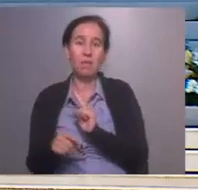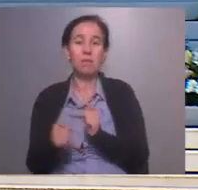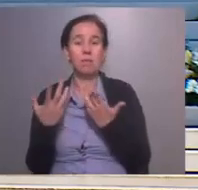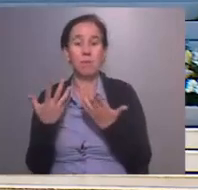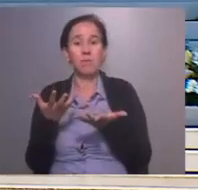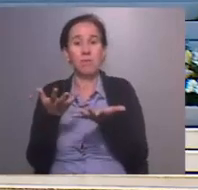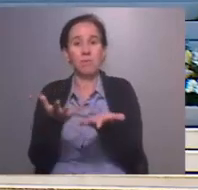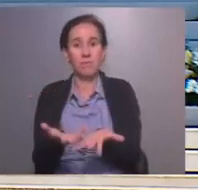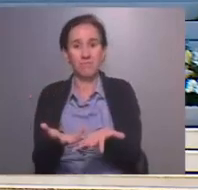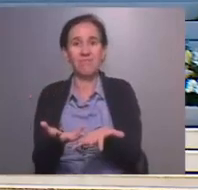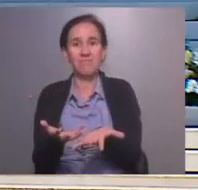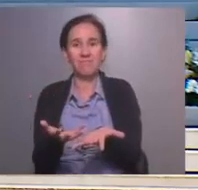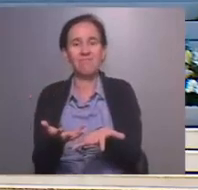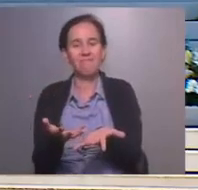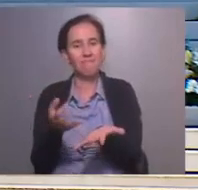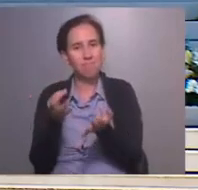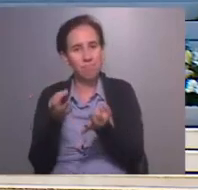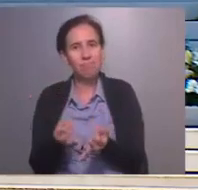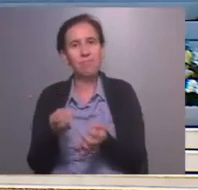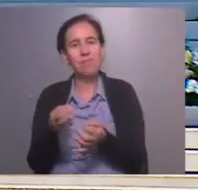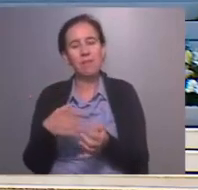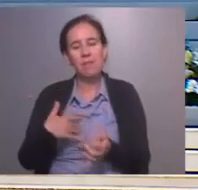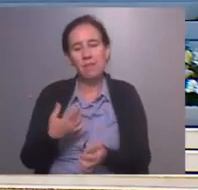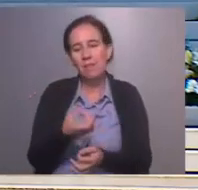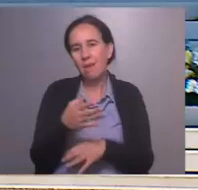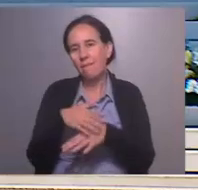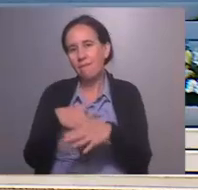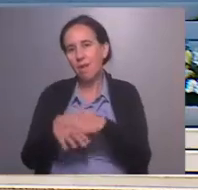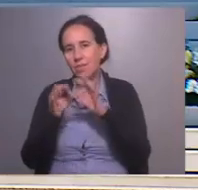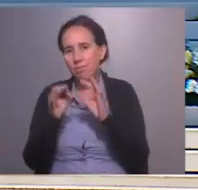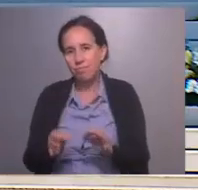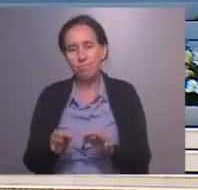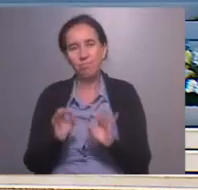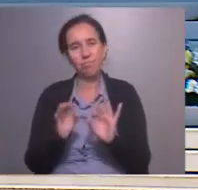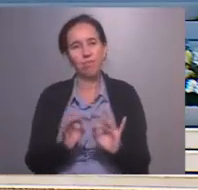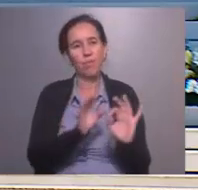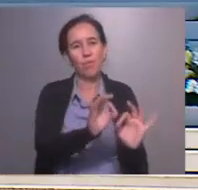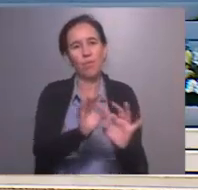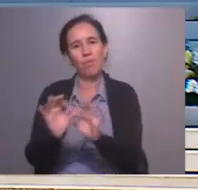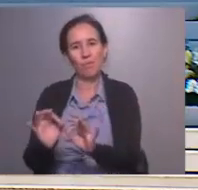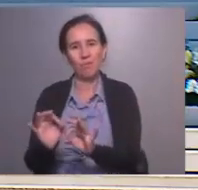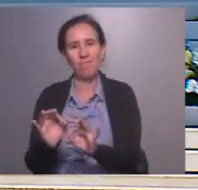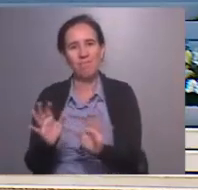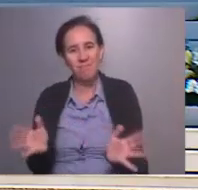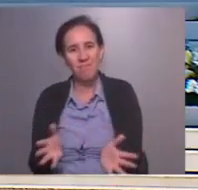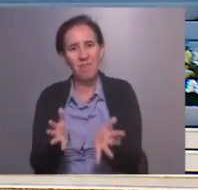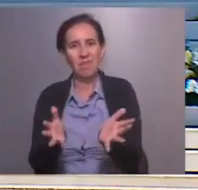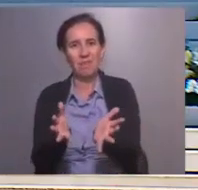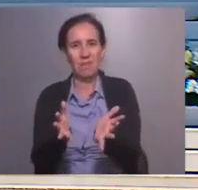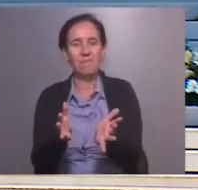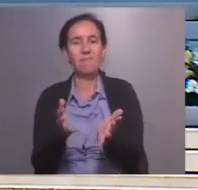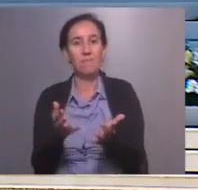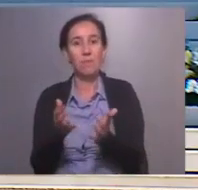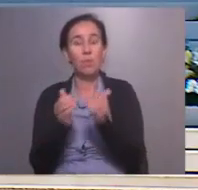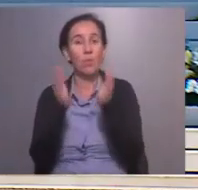mãos gestos concretos de caridade autêntica que se hão de manifestar no